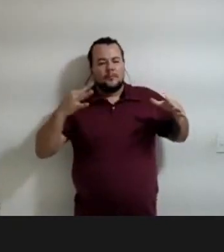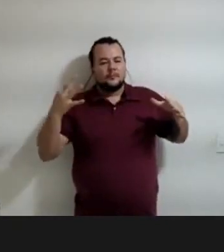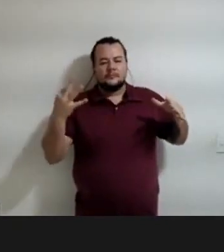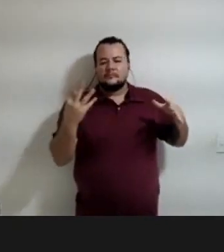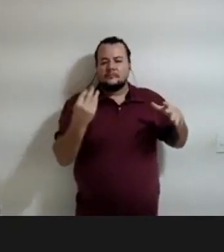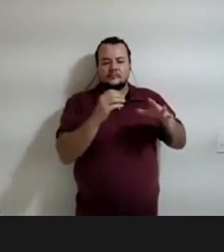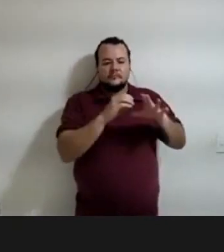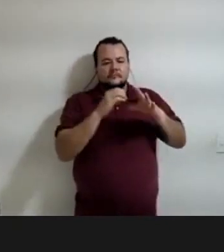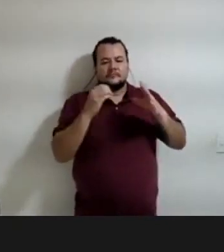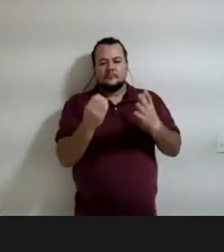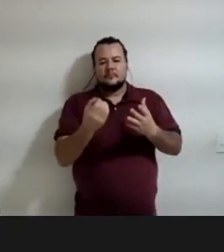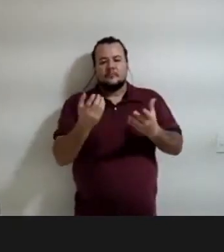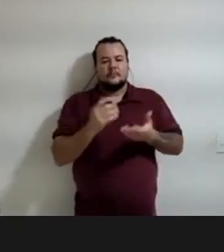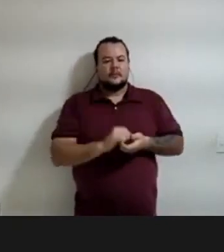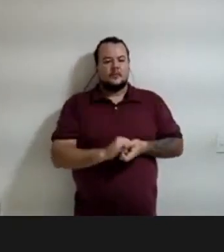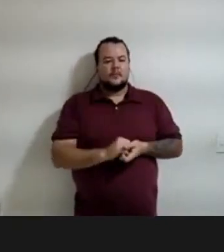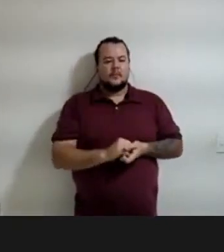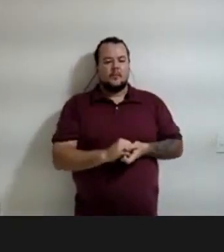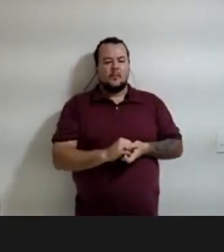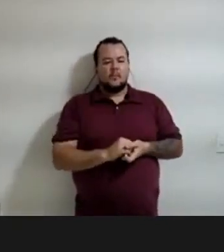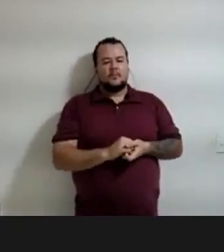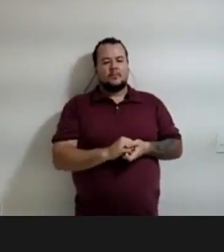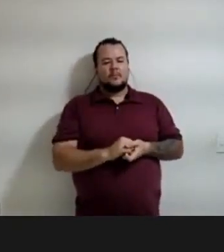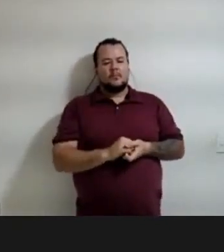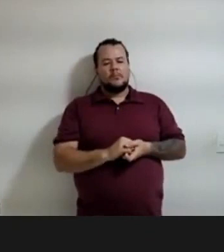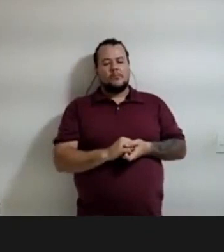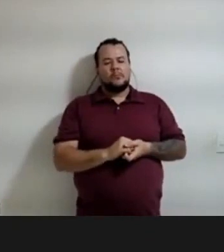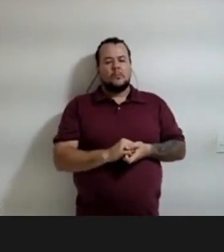Enamparques. E,